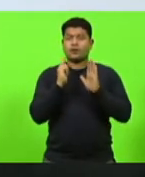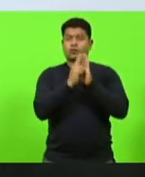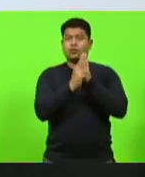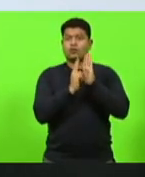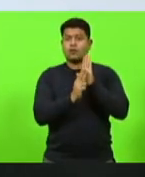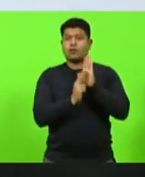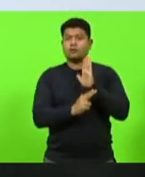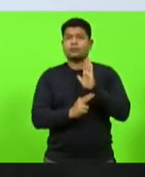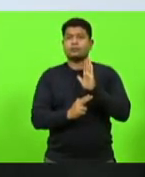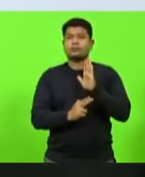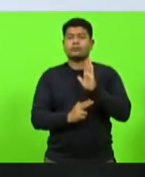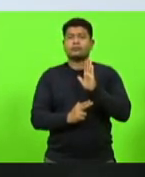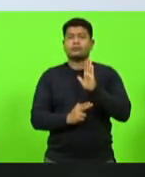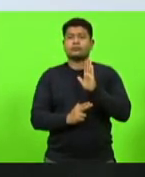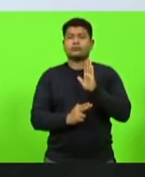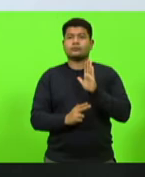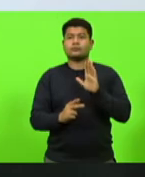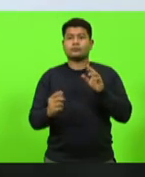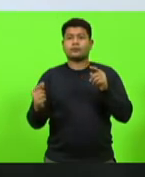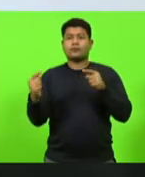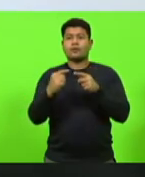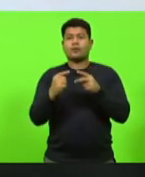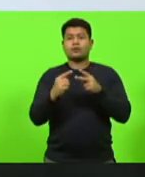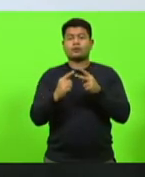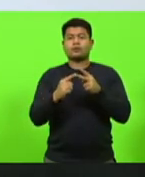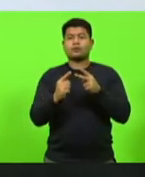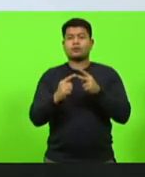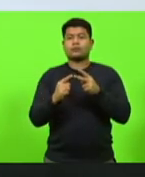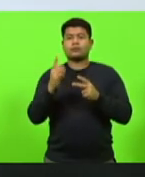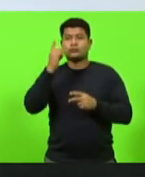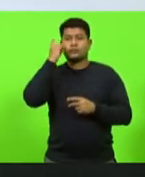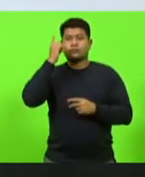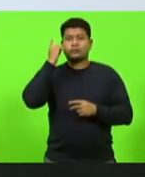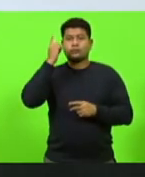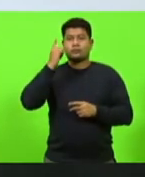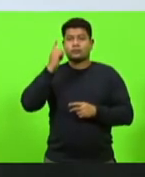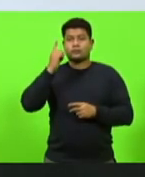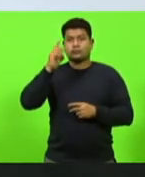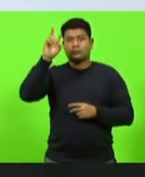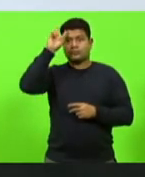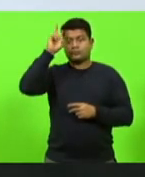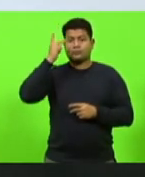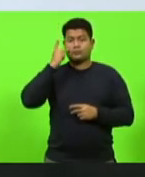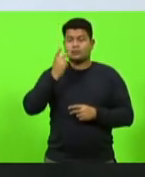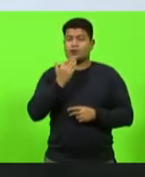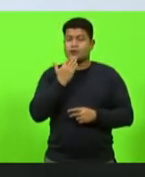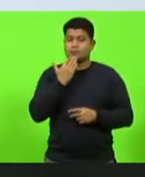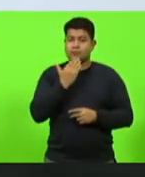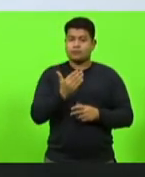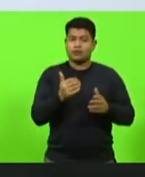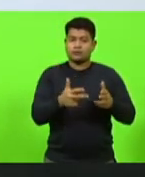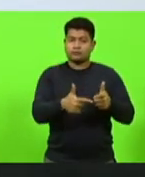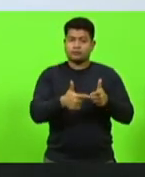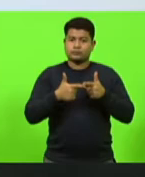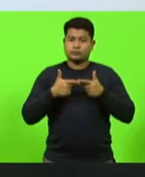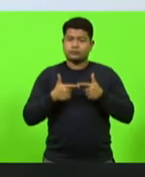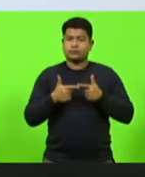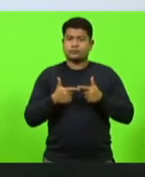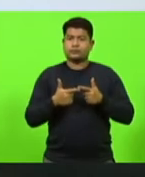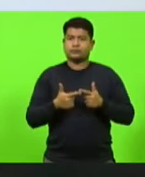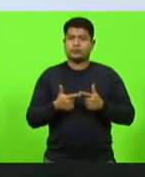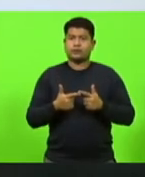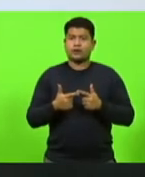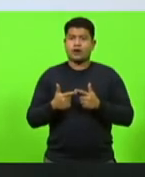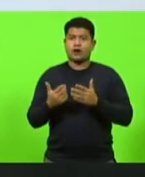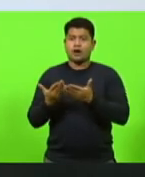gentileza. Segunda questão, deputado Milton Obos, com a máxima vênia que eu tenho ao senhor, o Simples